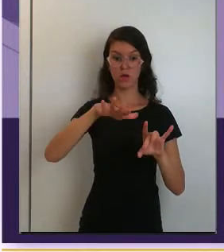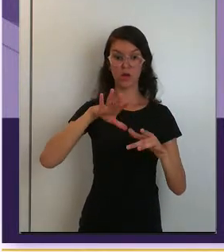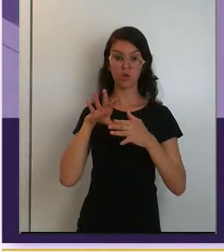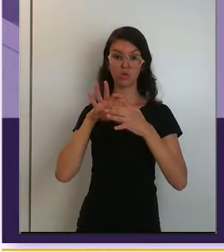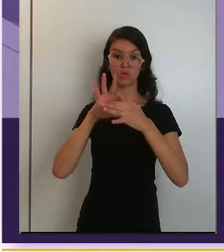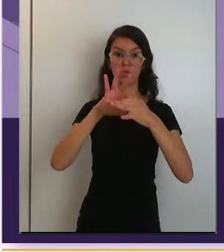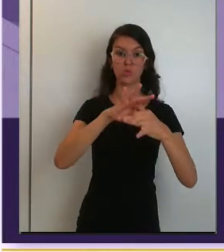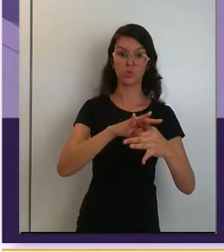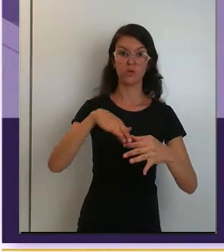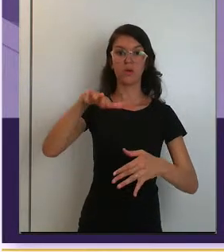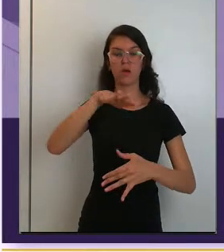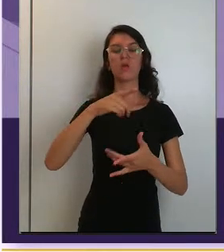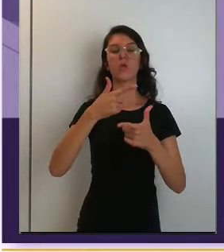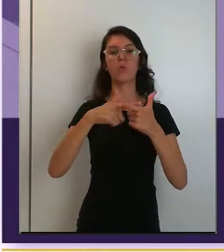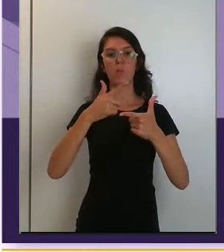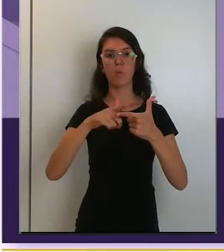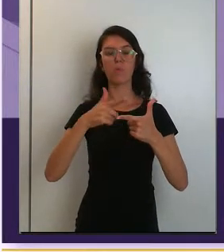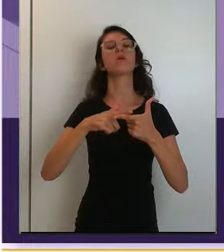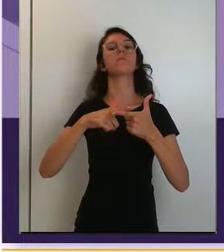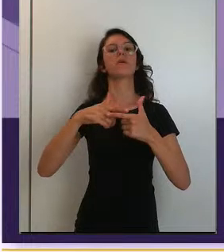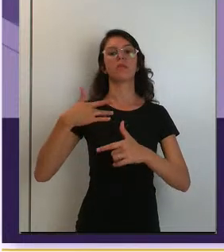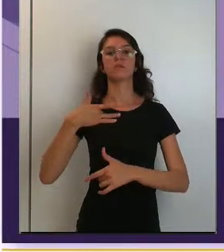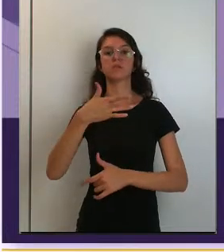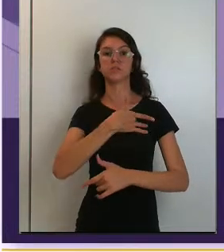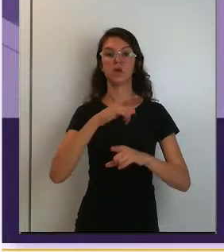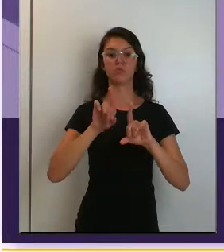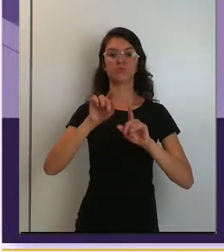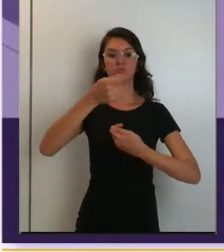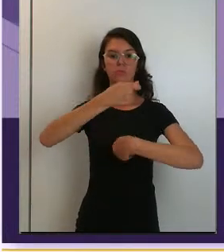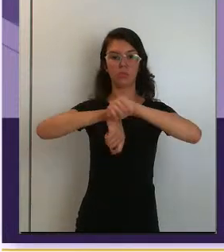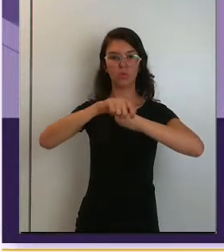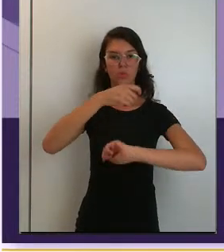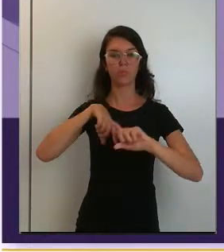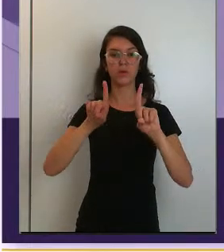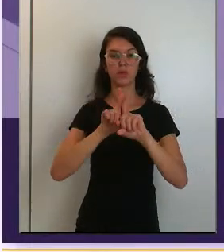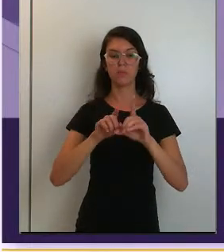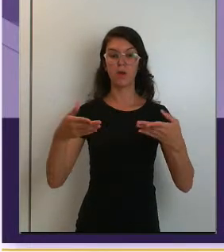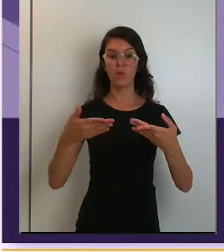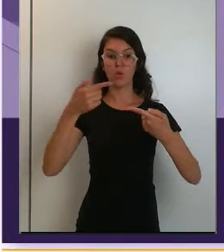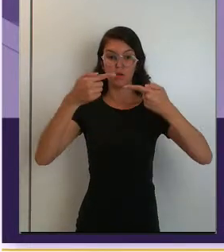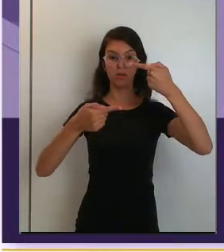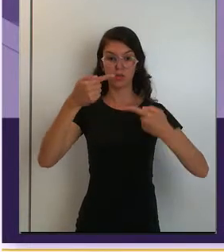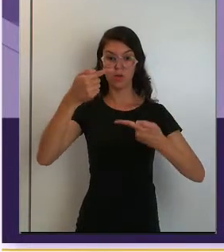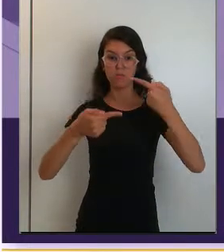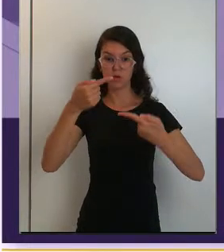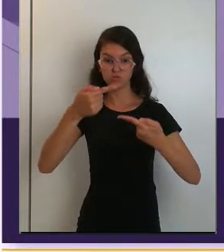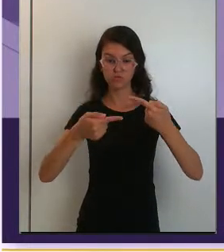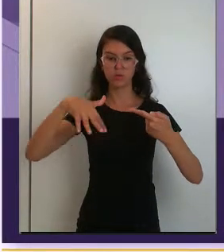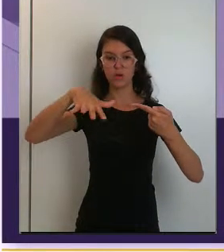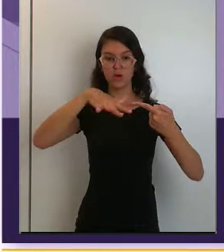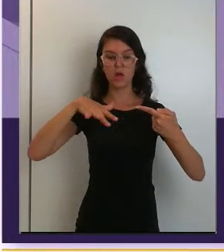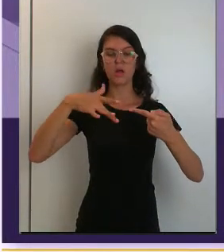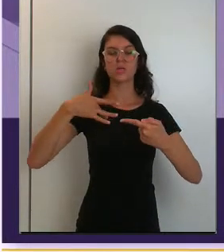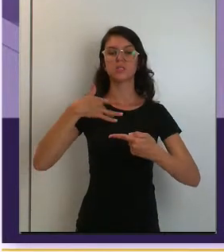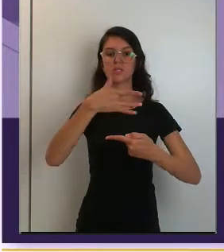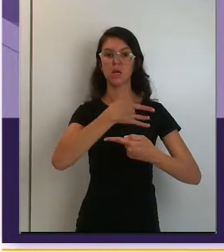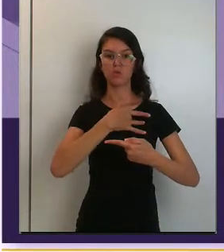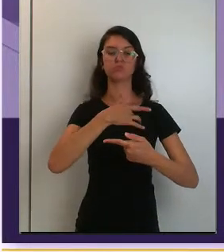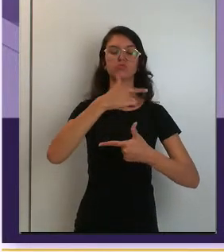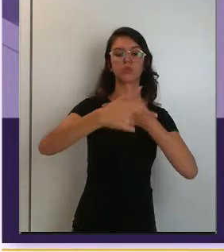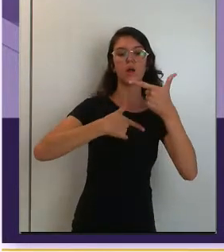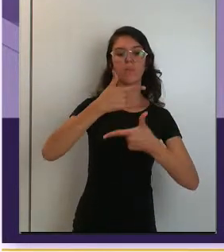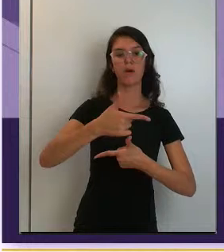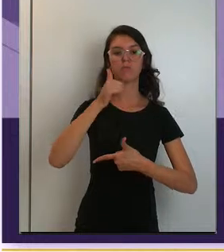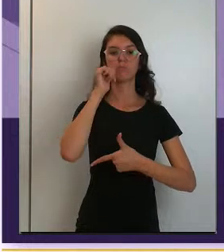de crise sanitária e econômica. Aqui serão debatidos o direito à saúde e ao trabalho das gestantes,